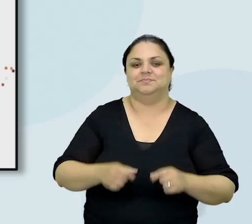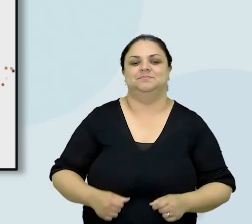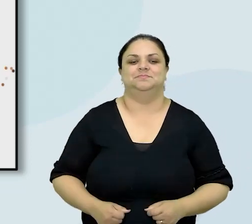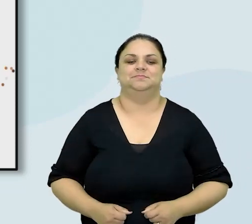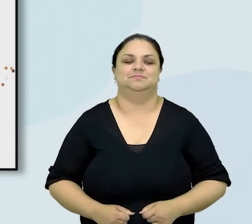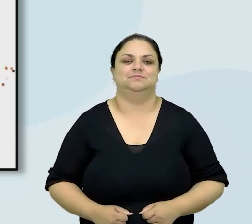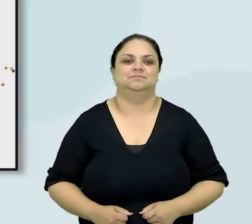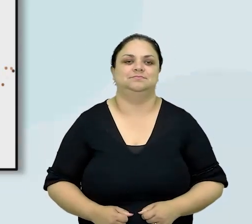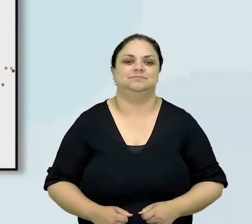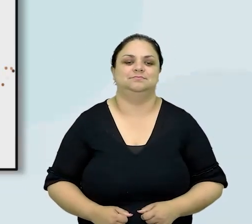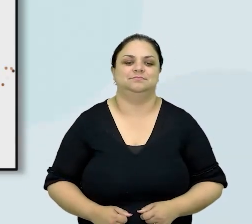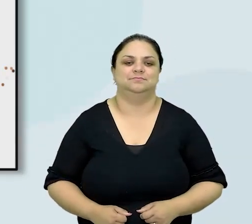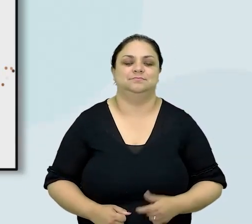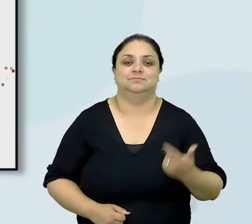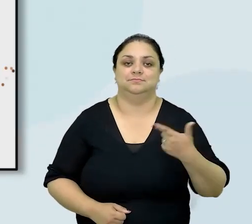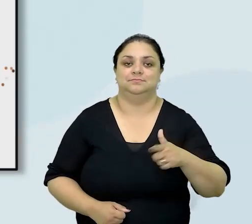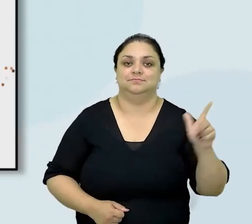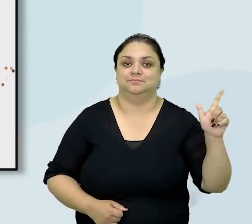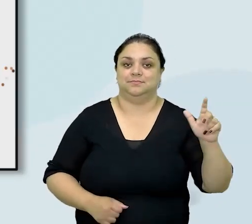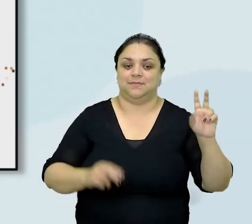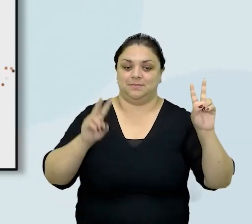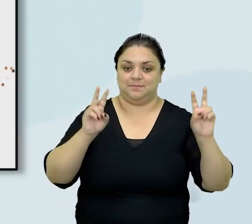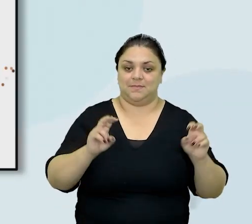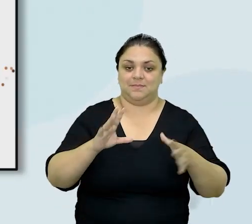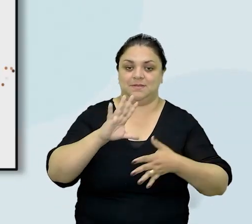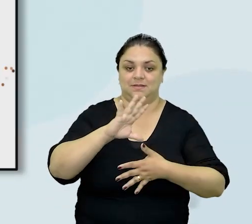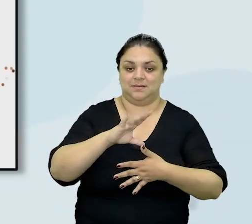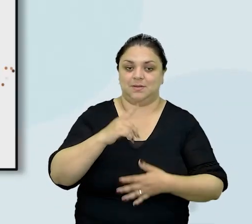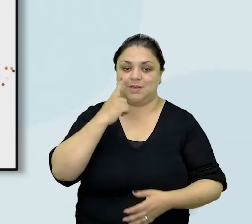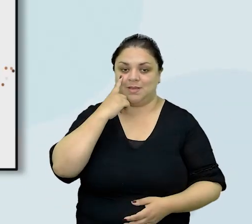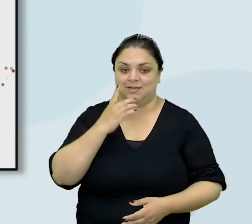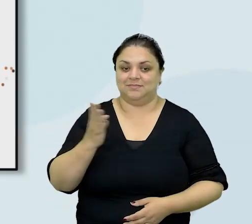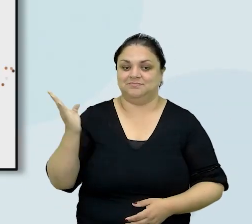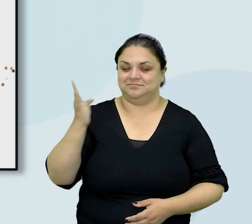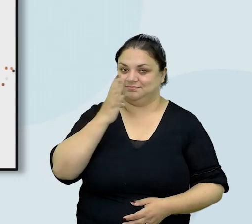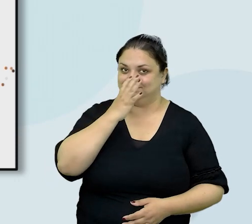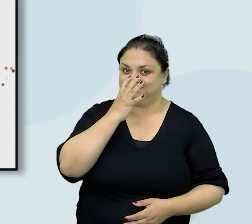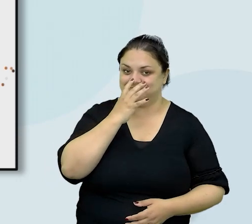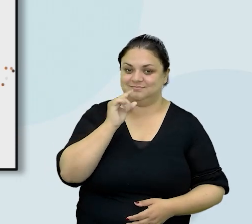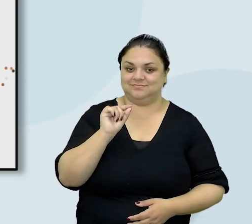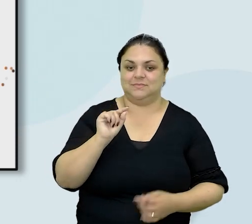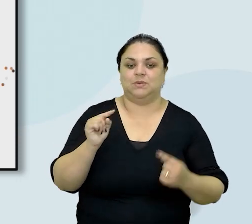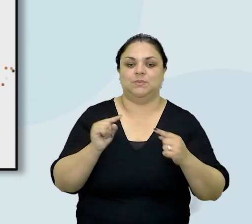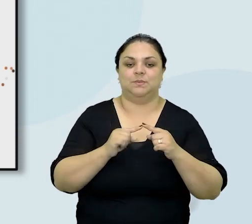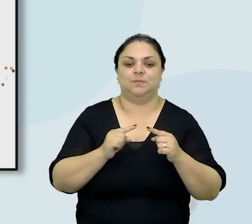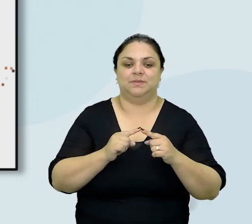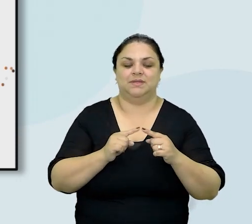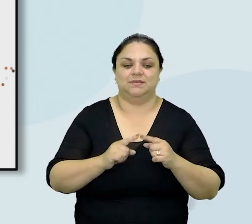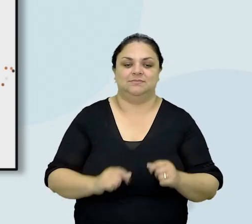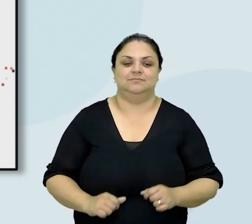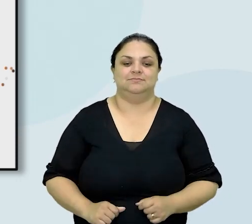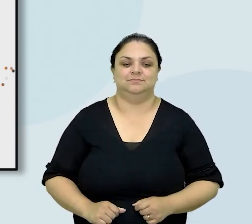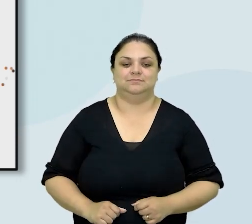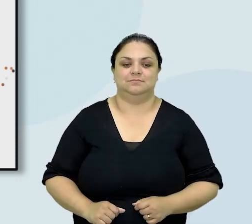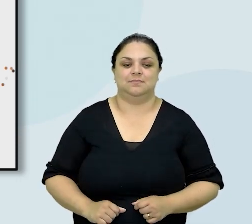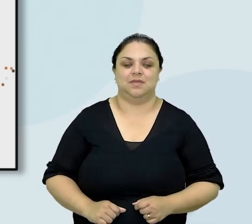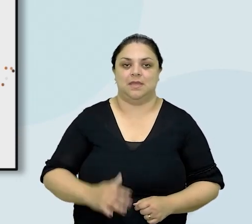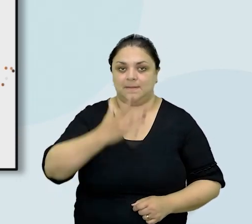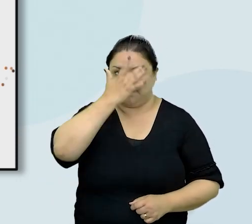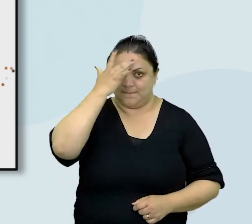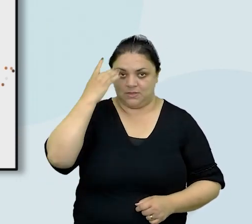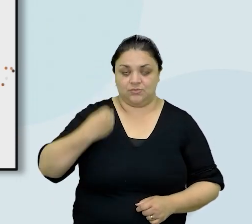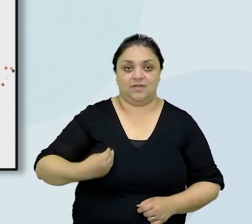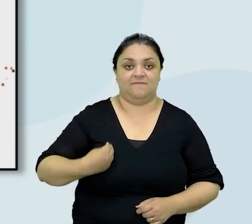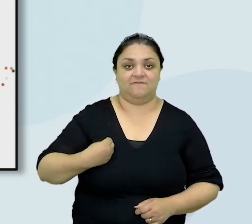próximo mapa que nós temos aqui, que é um mapa bem interessante, onde nós temos a densidade